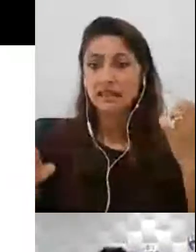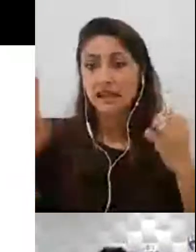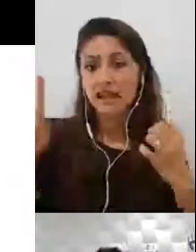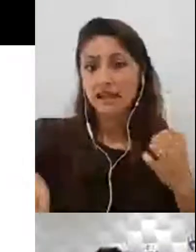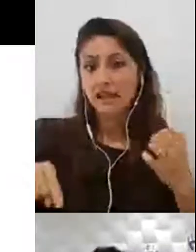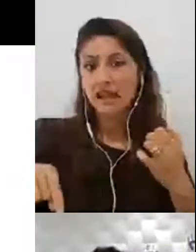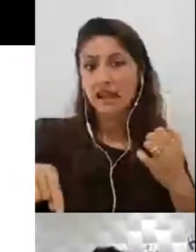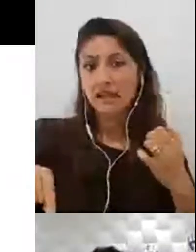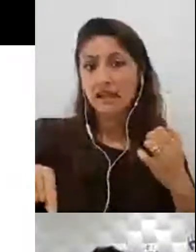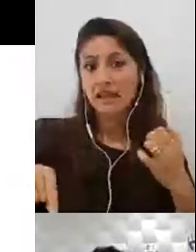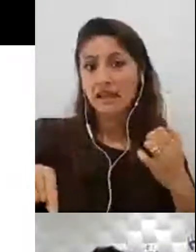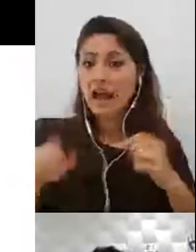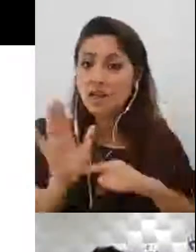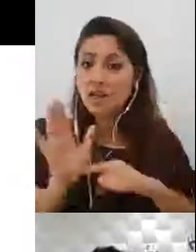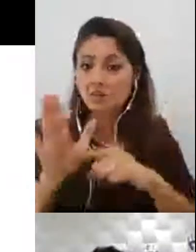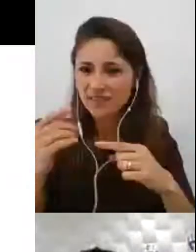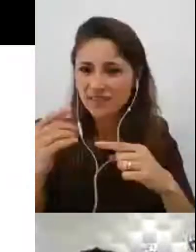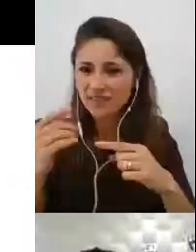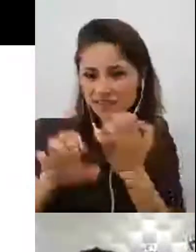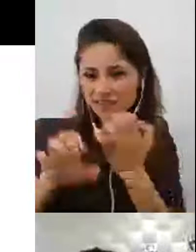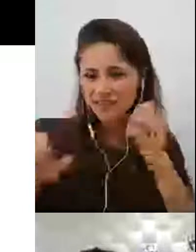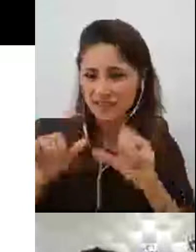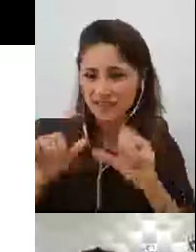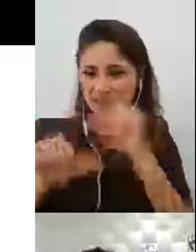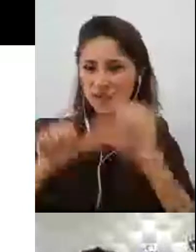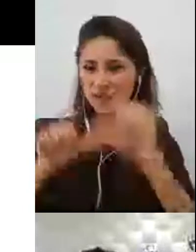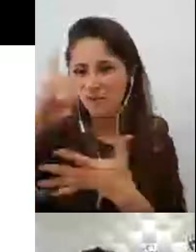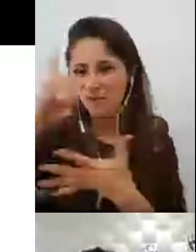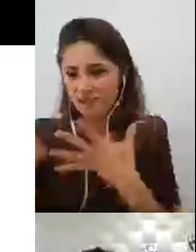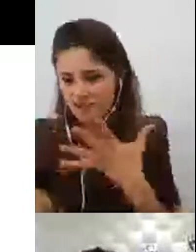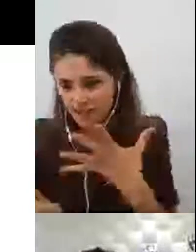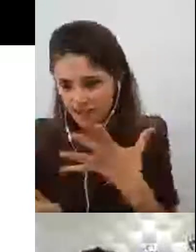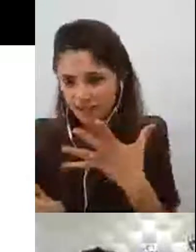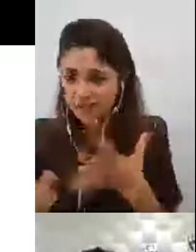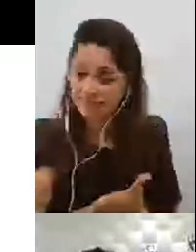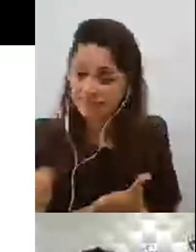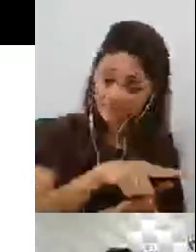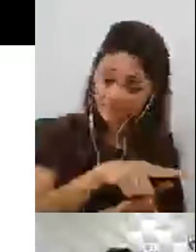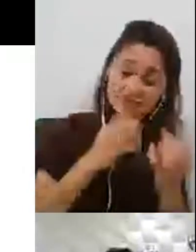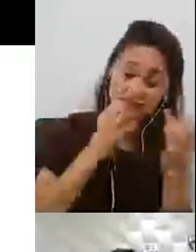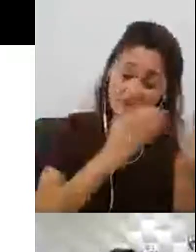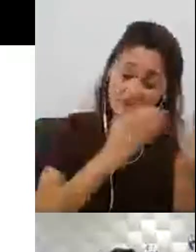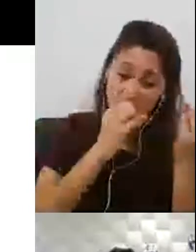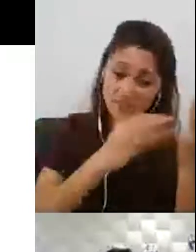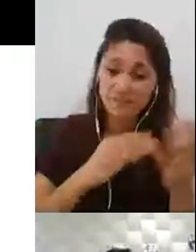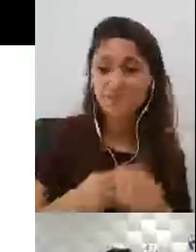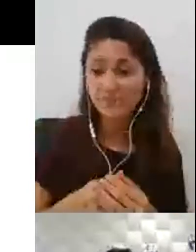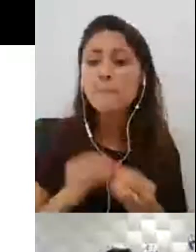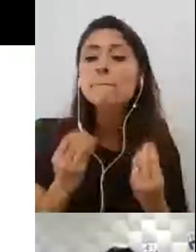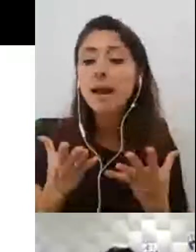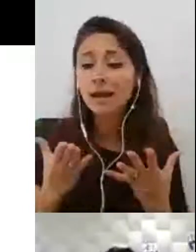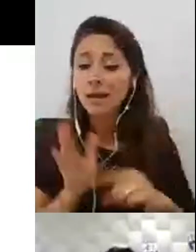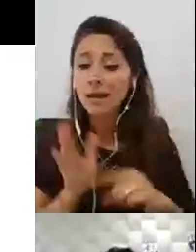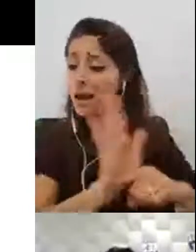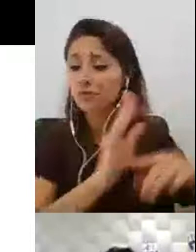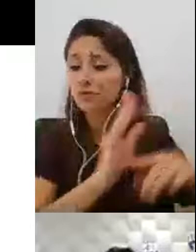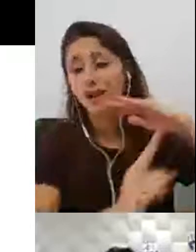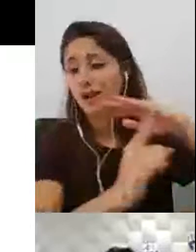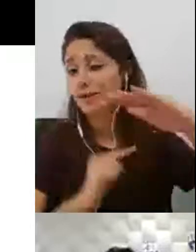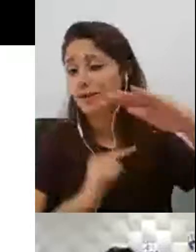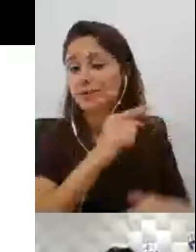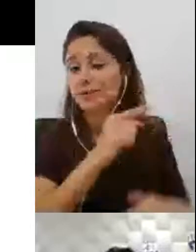de dados e informações e, na sua essência, transformando em ações para atingir a exigência e a expectativa